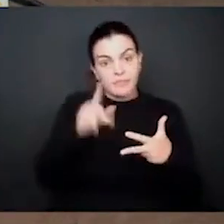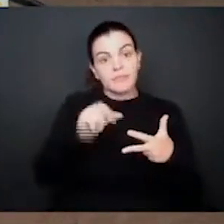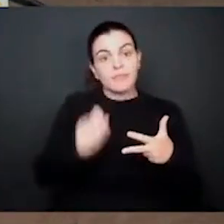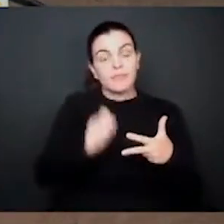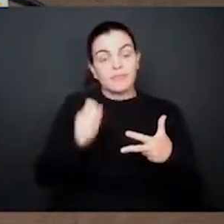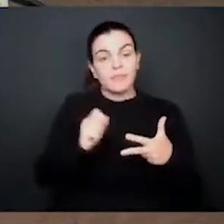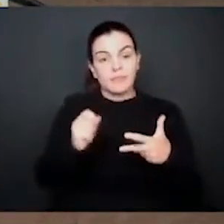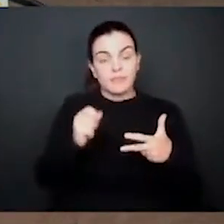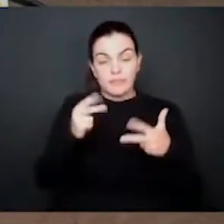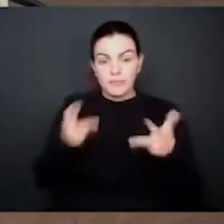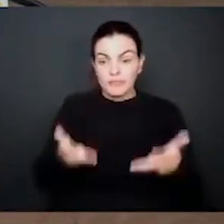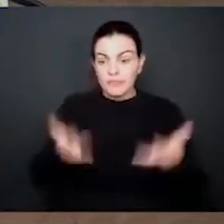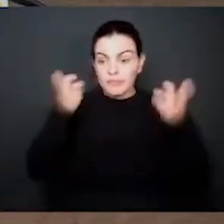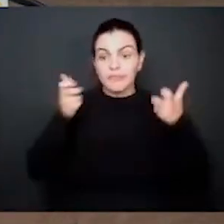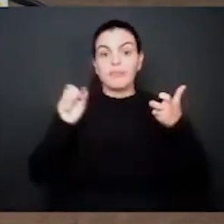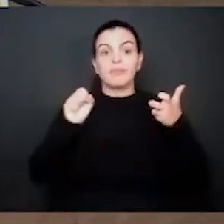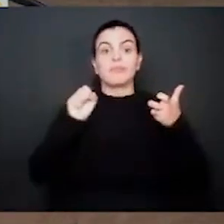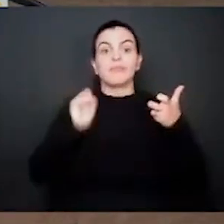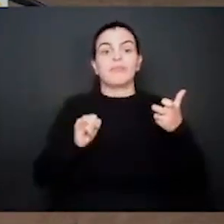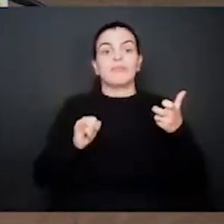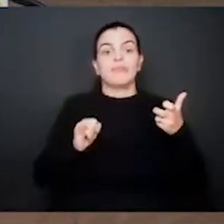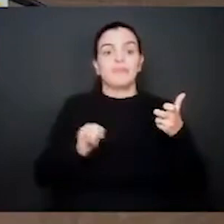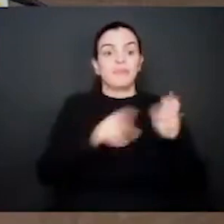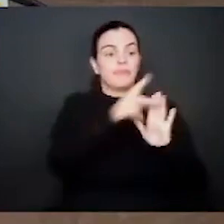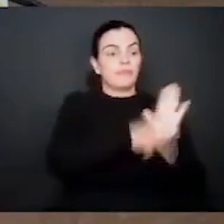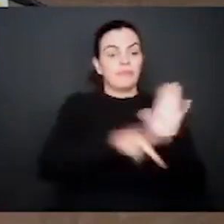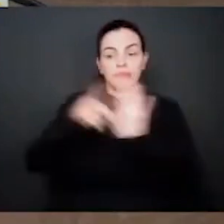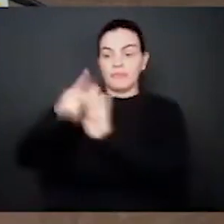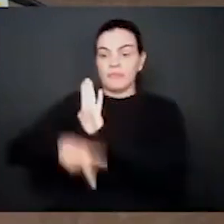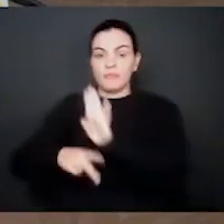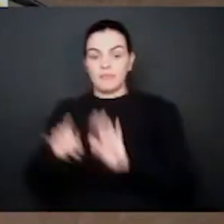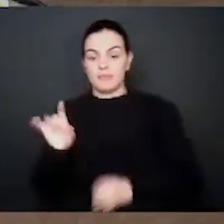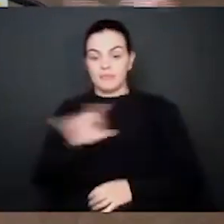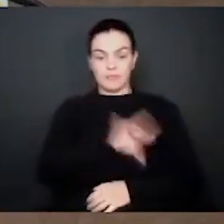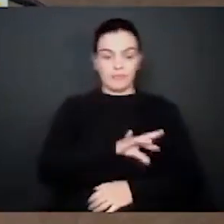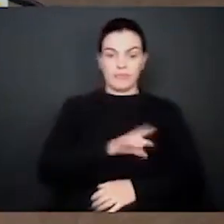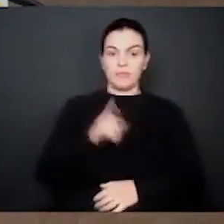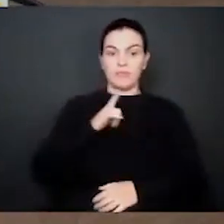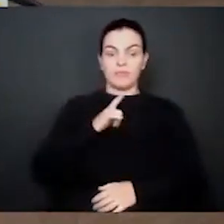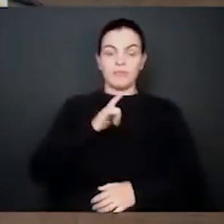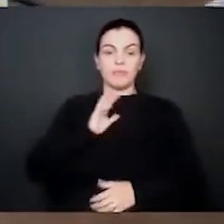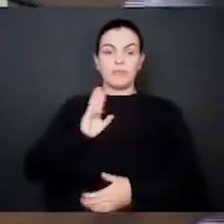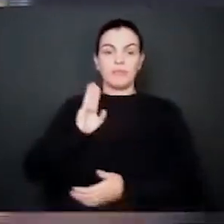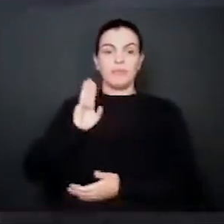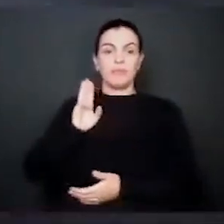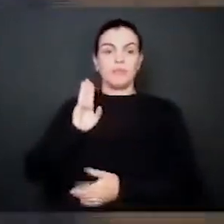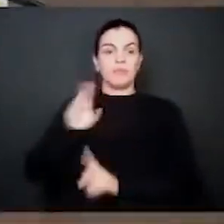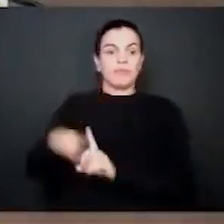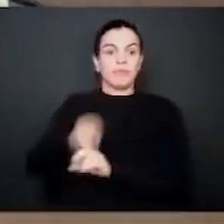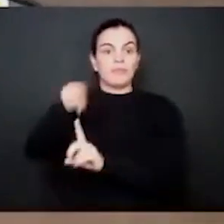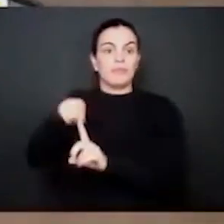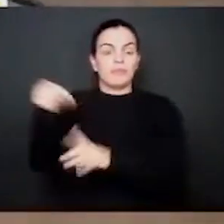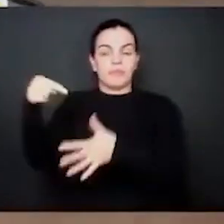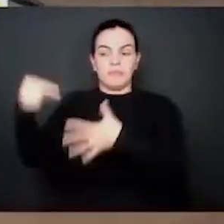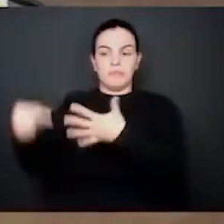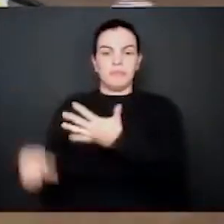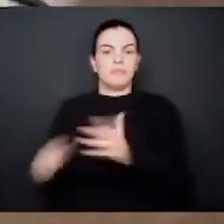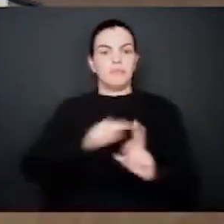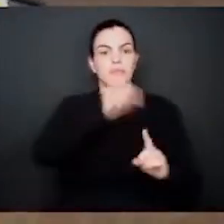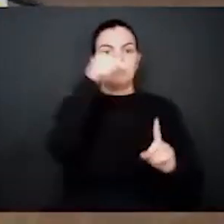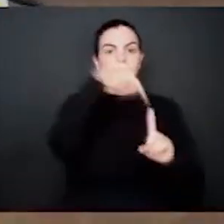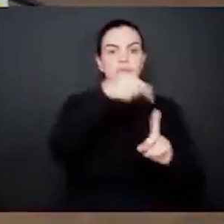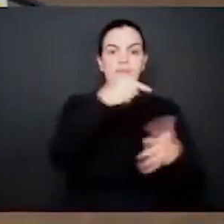planos. Né? Então, a nível federal, se estabeleceu-se as metas, depois transferindo isso aos